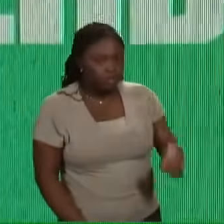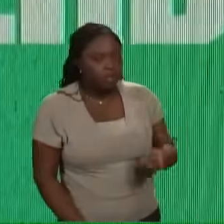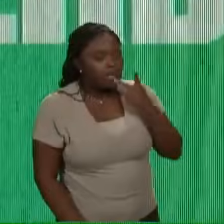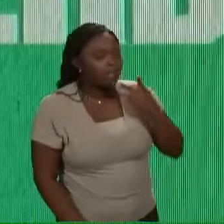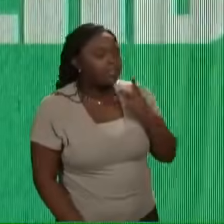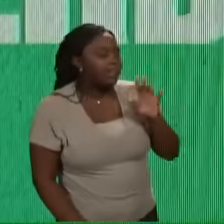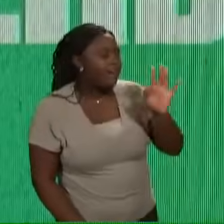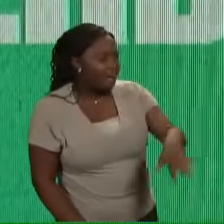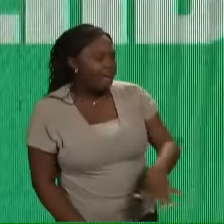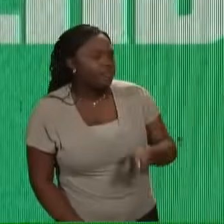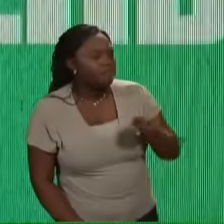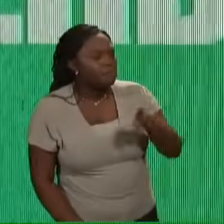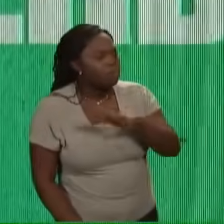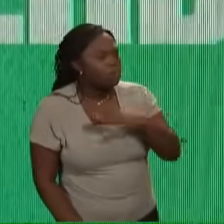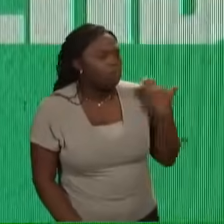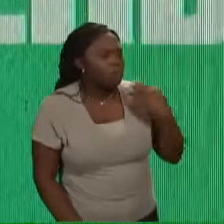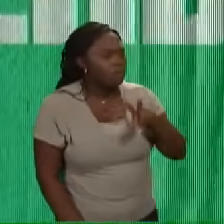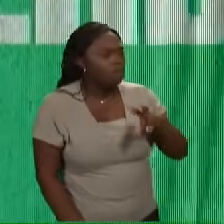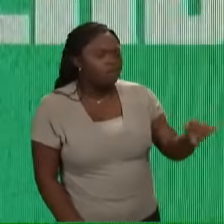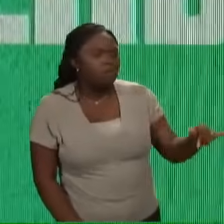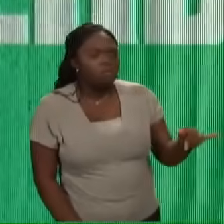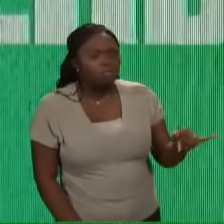vai morrer ainda, desgraçada.